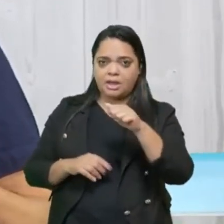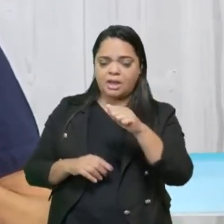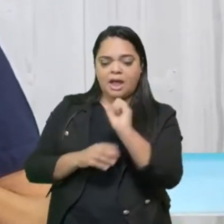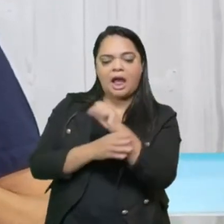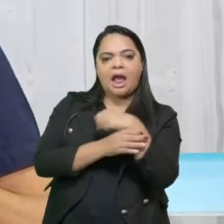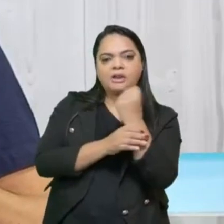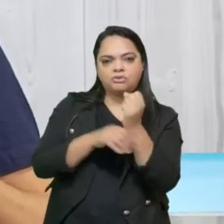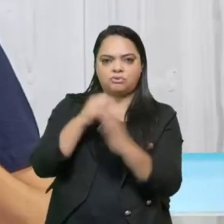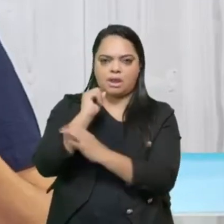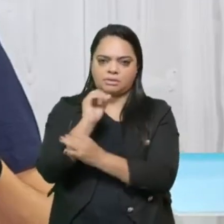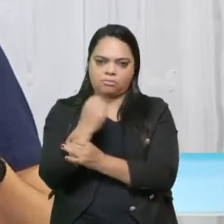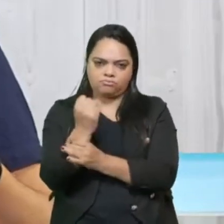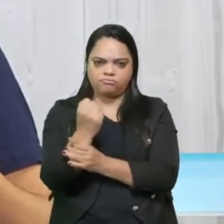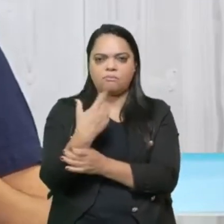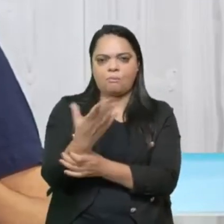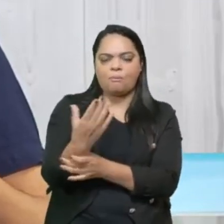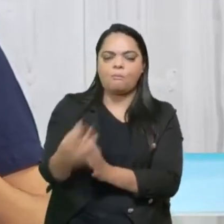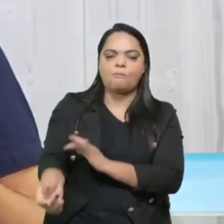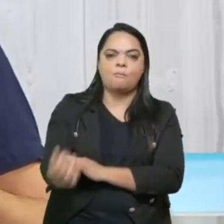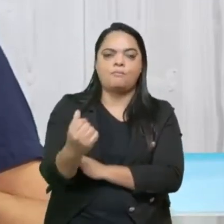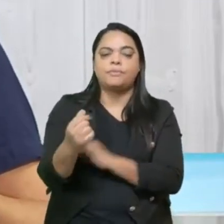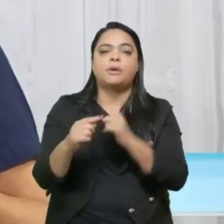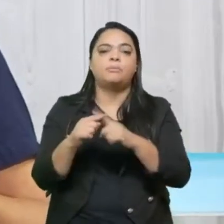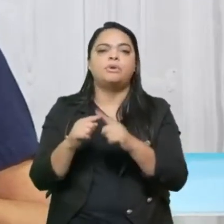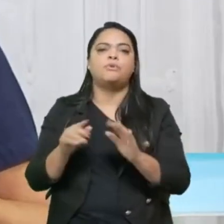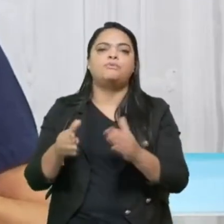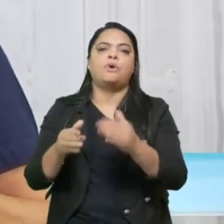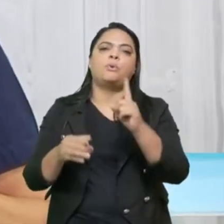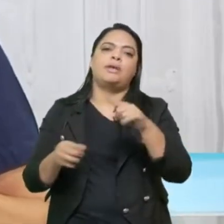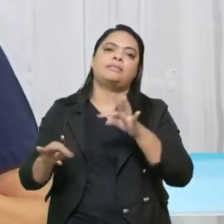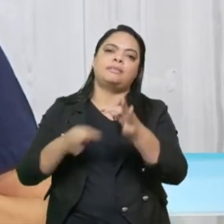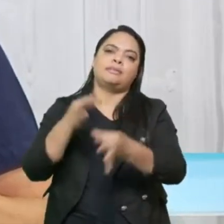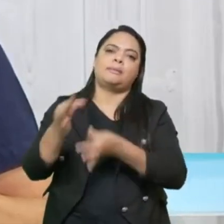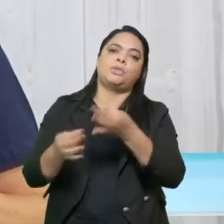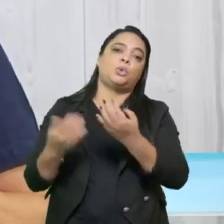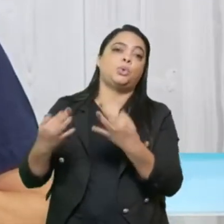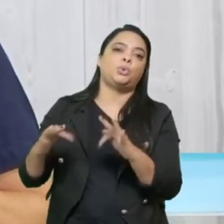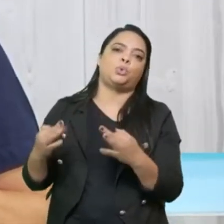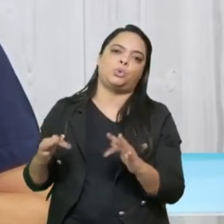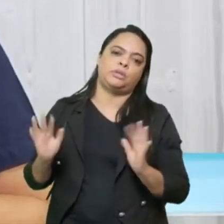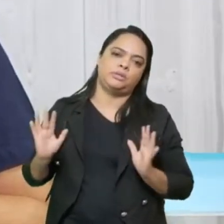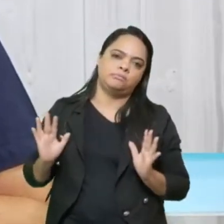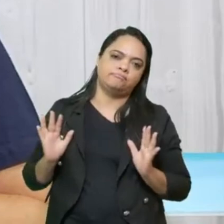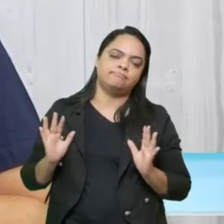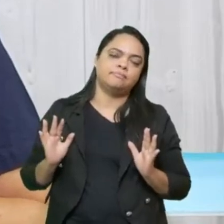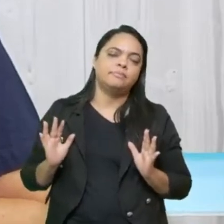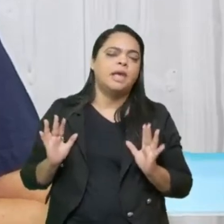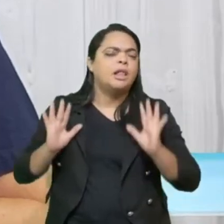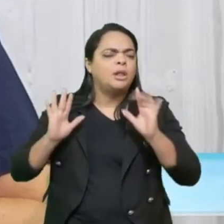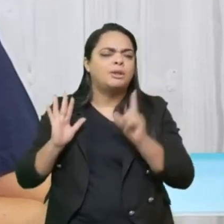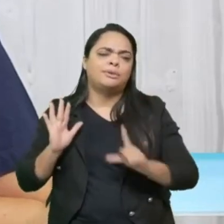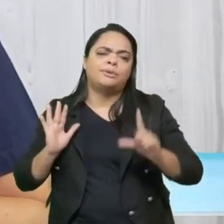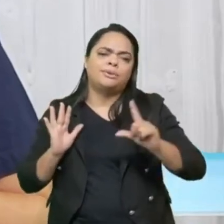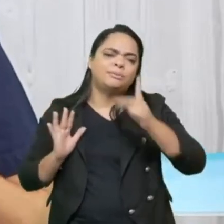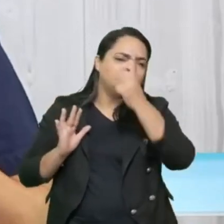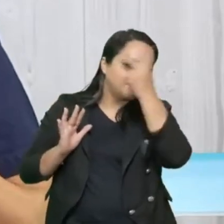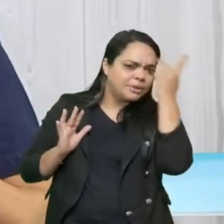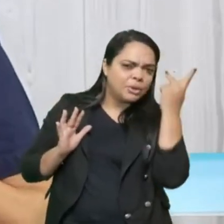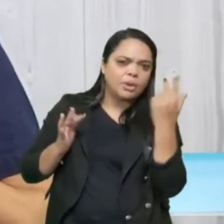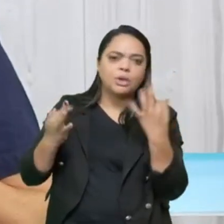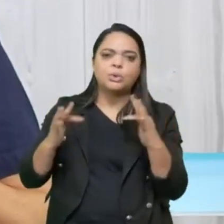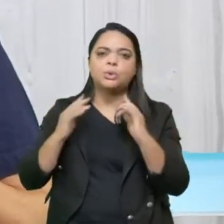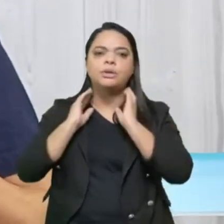base da quiropraxia é para tratamento de dores, disfunções articulares. É claro que quando uma pessoa tem uma dor